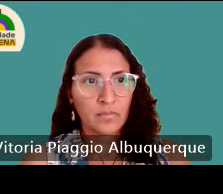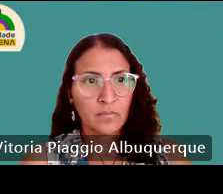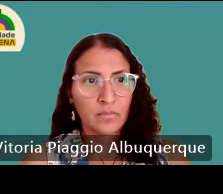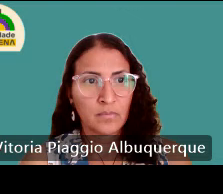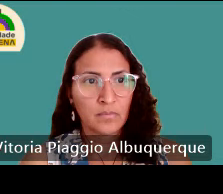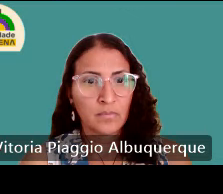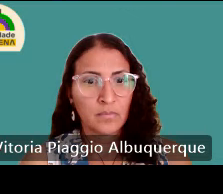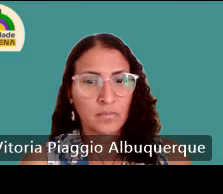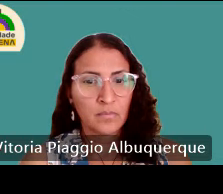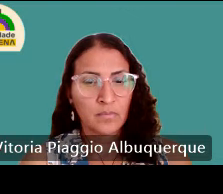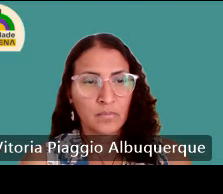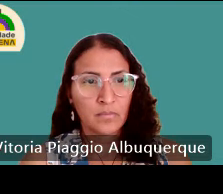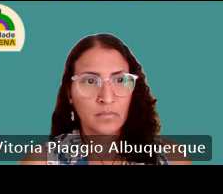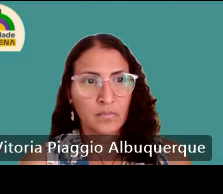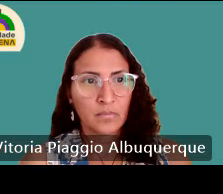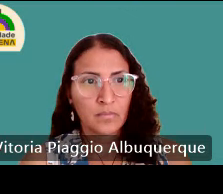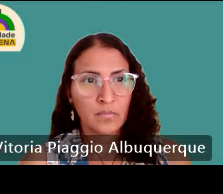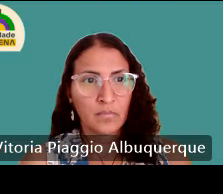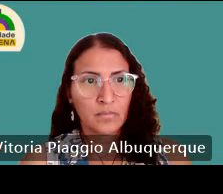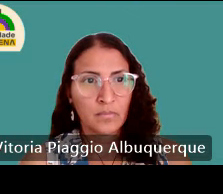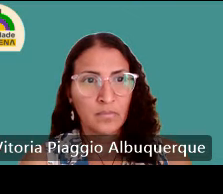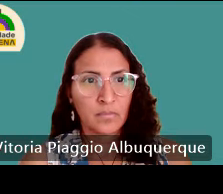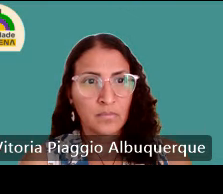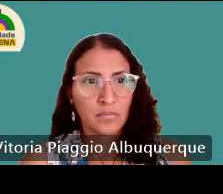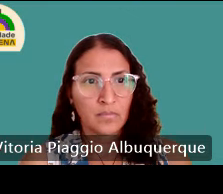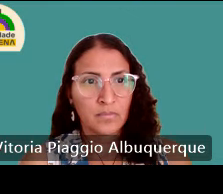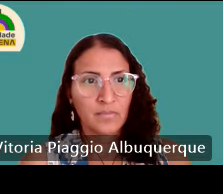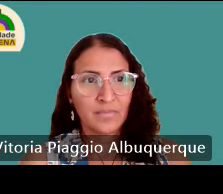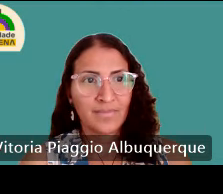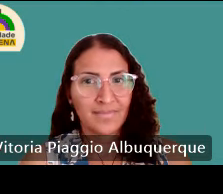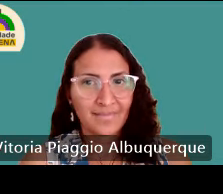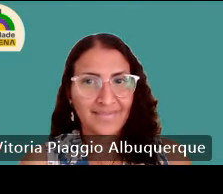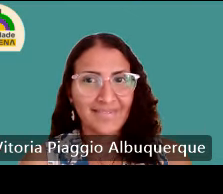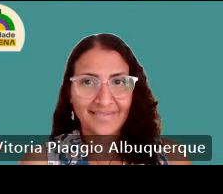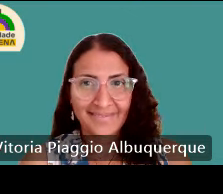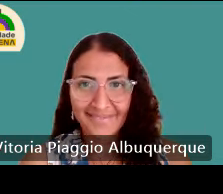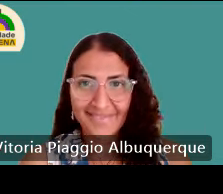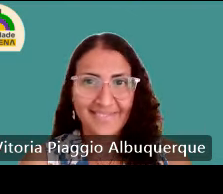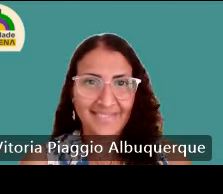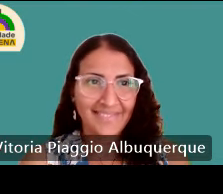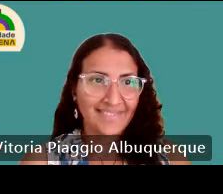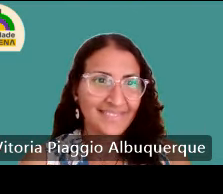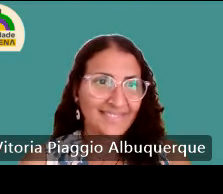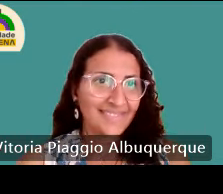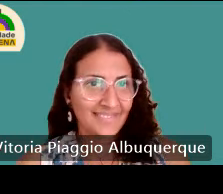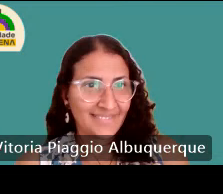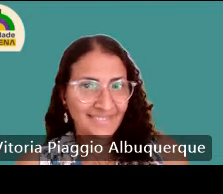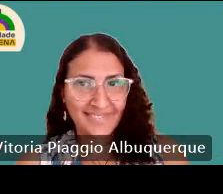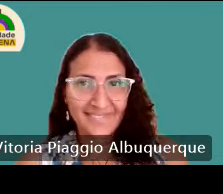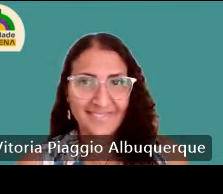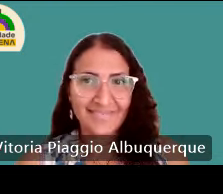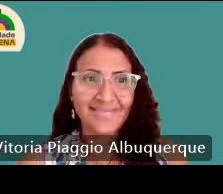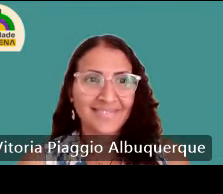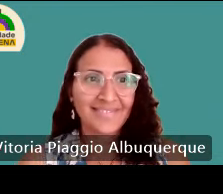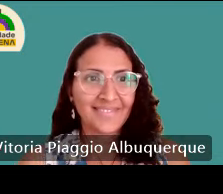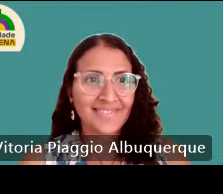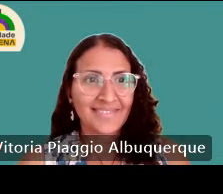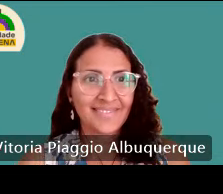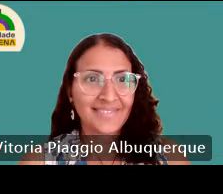eh tem o nome para isso né o apagão das canetas mas é a gente a gente nem gosta muito de usar Mas a questão da paralisia